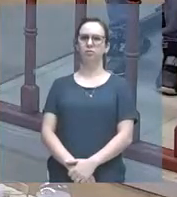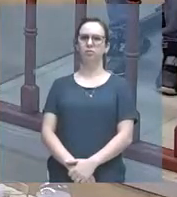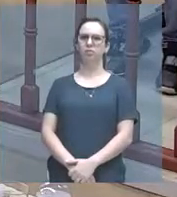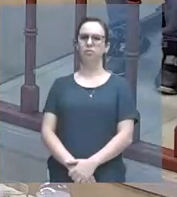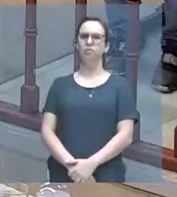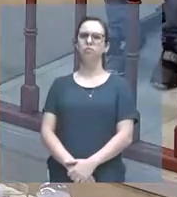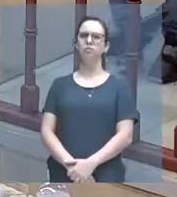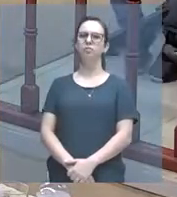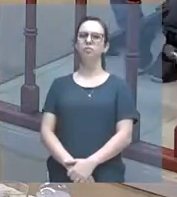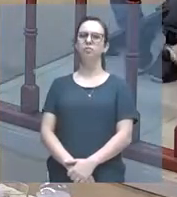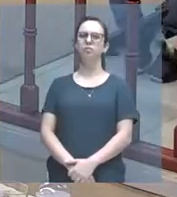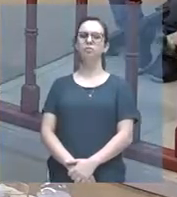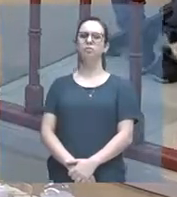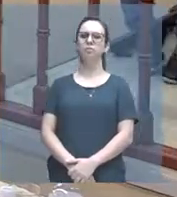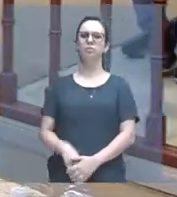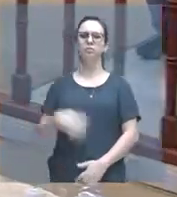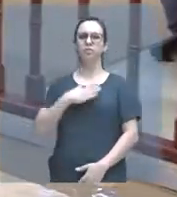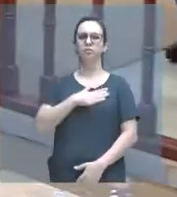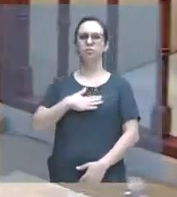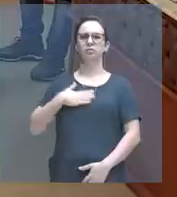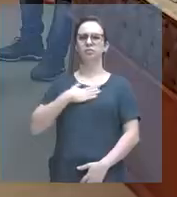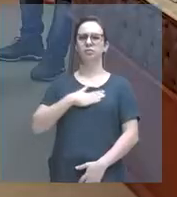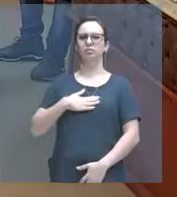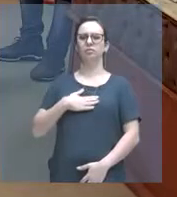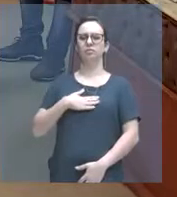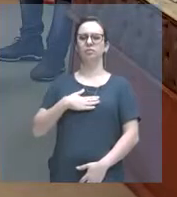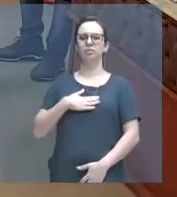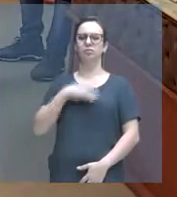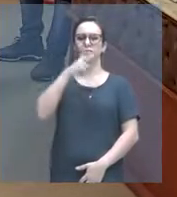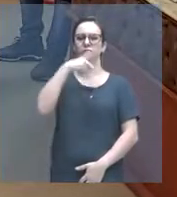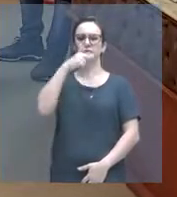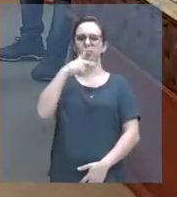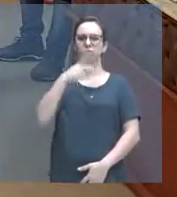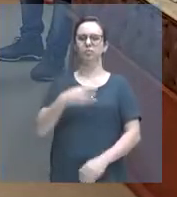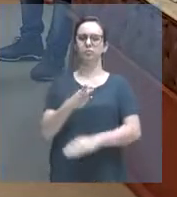Eu costumo dizer que ele é o branco mais negão do Brasil.